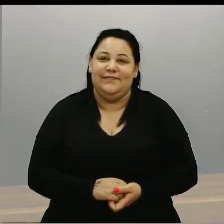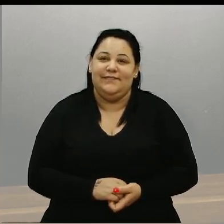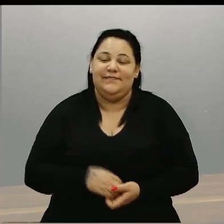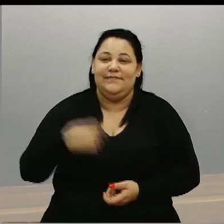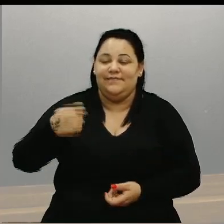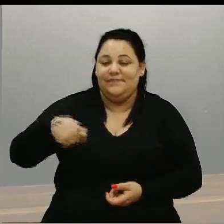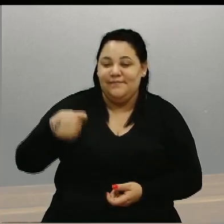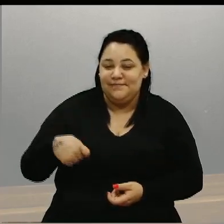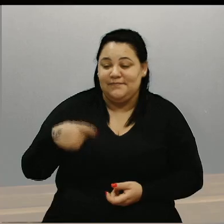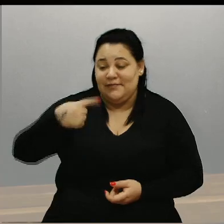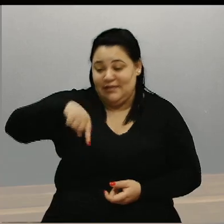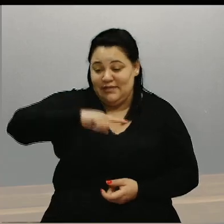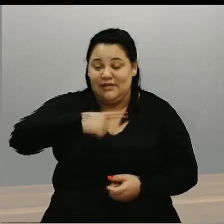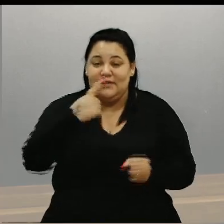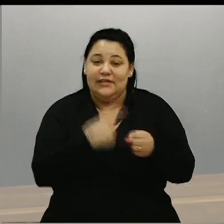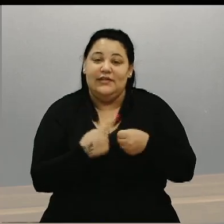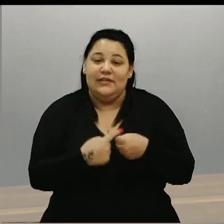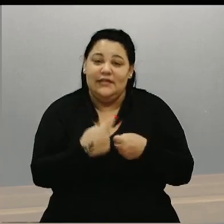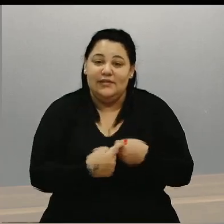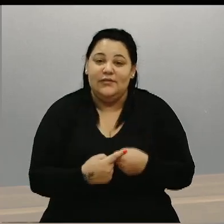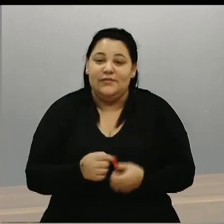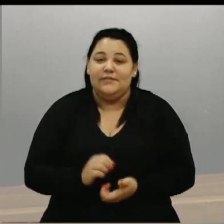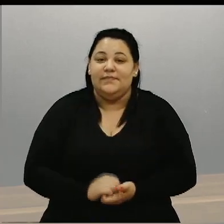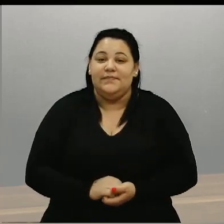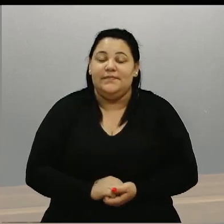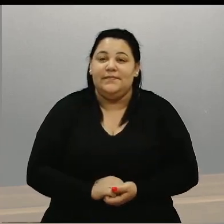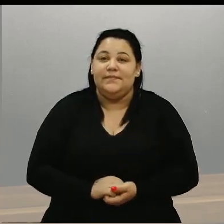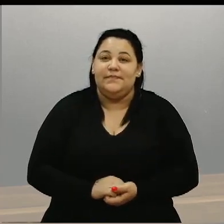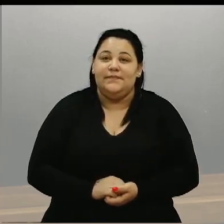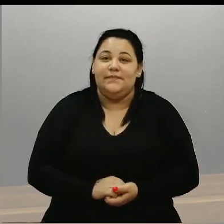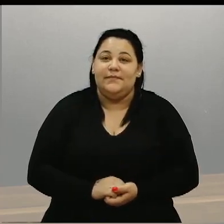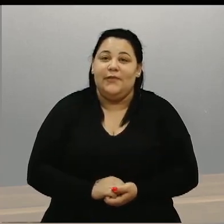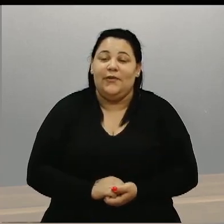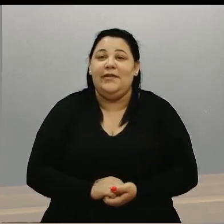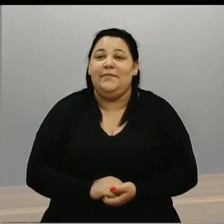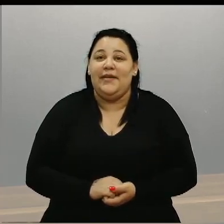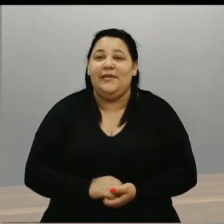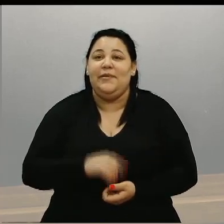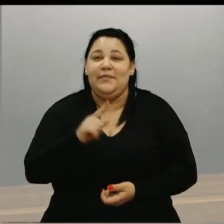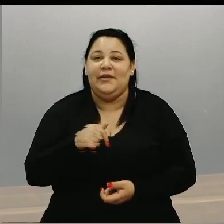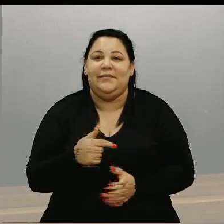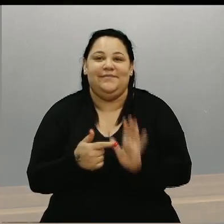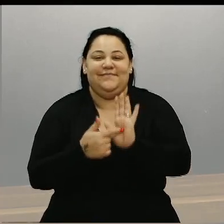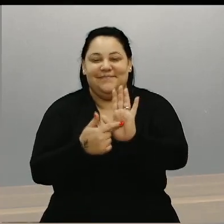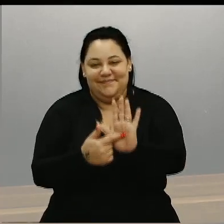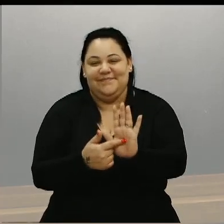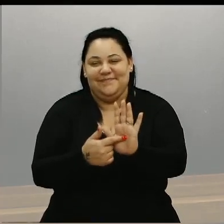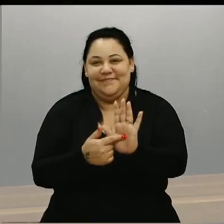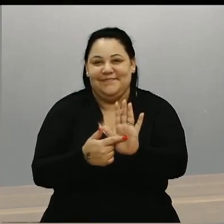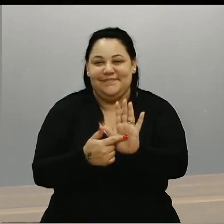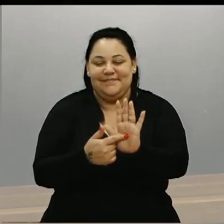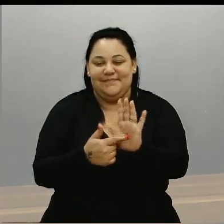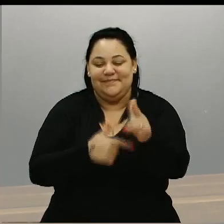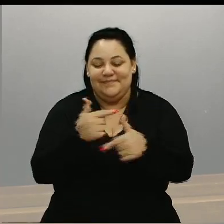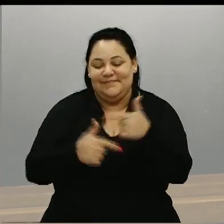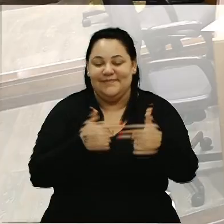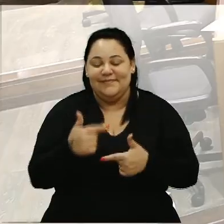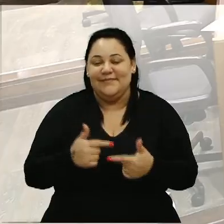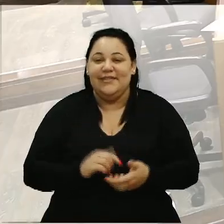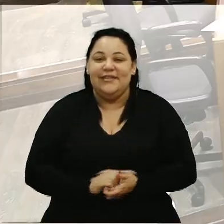eles estão nós estamos convidando-os para vir mostrar seu trabalho na Tribuna Livre do próximo dia 13 obrigada